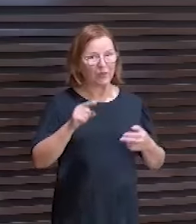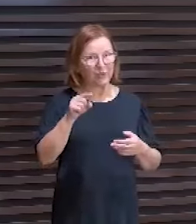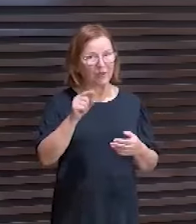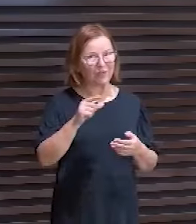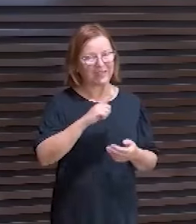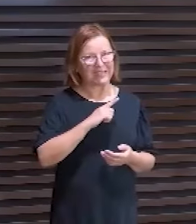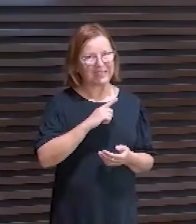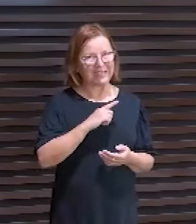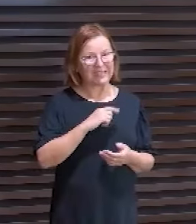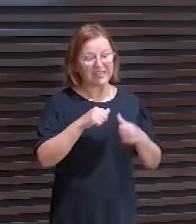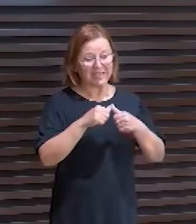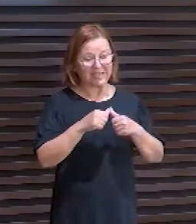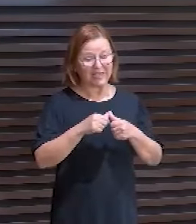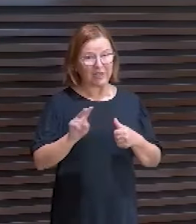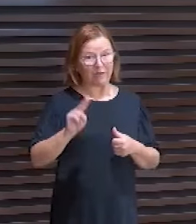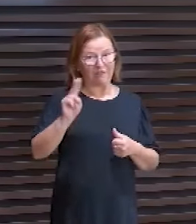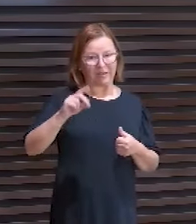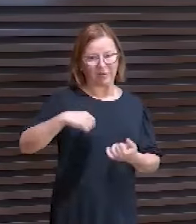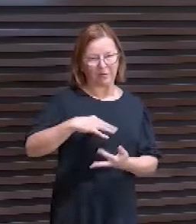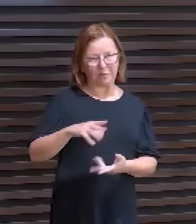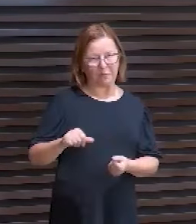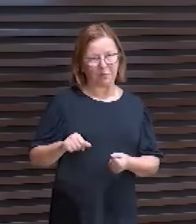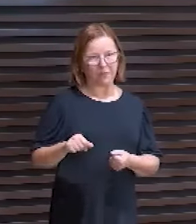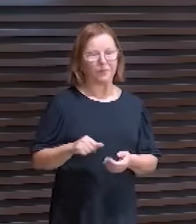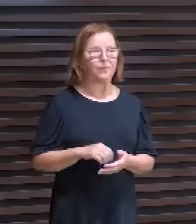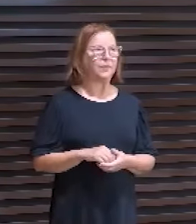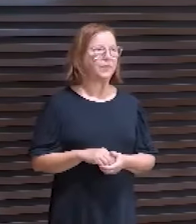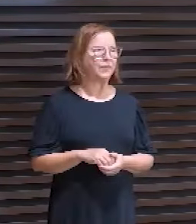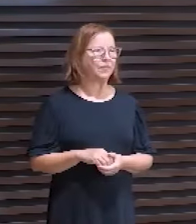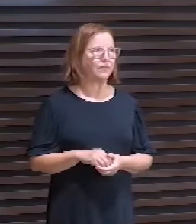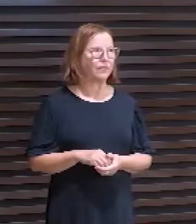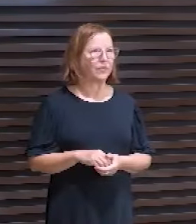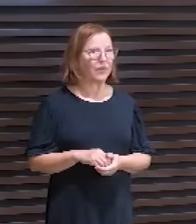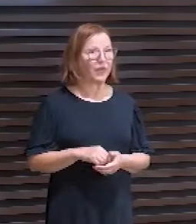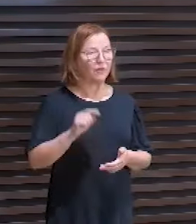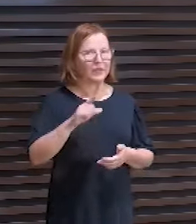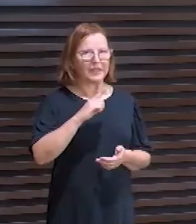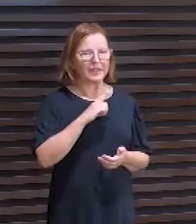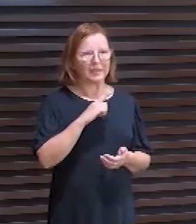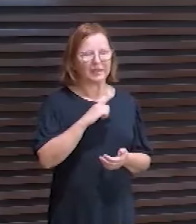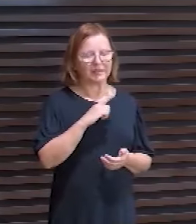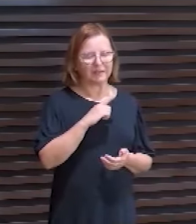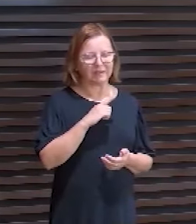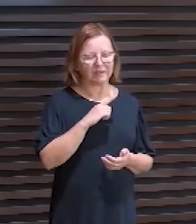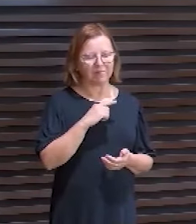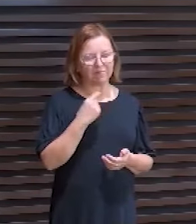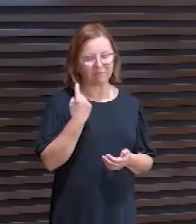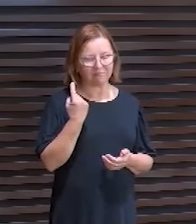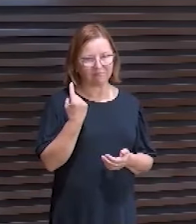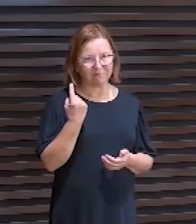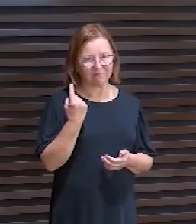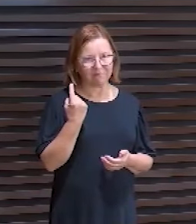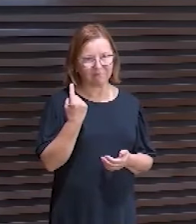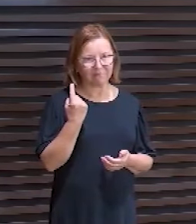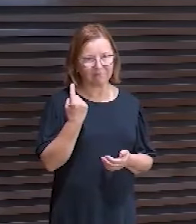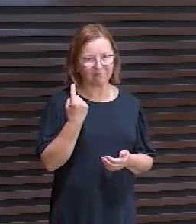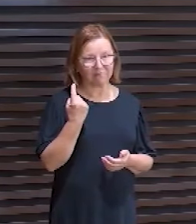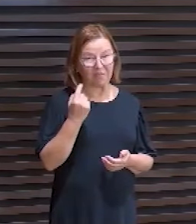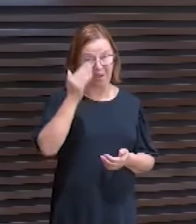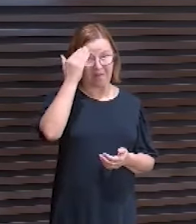mundo você tem uma Você tem uma um